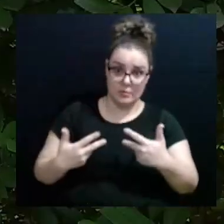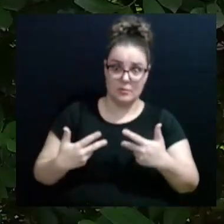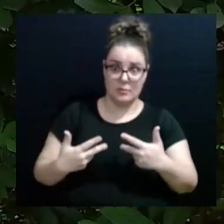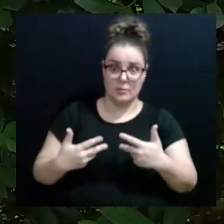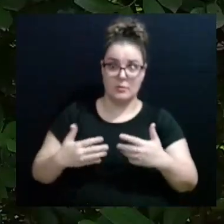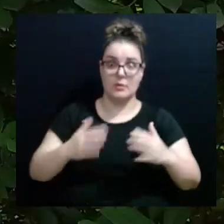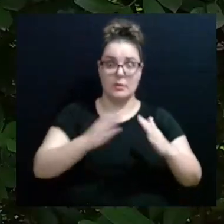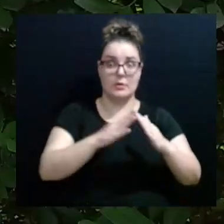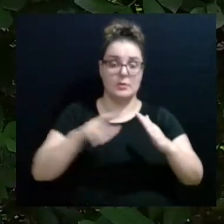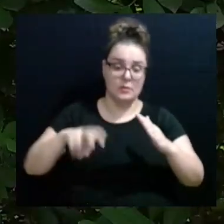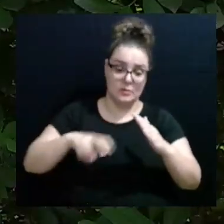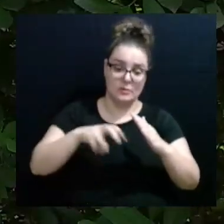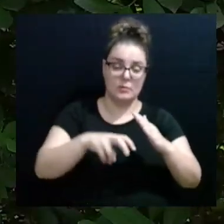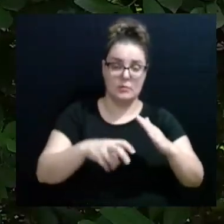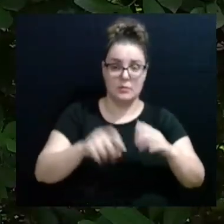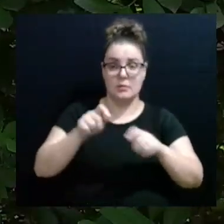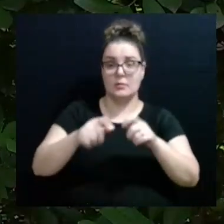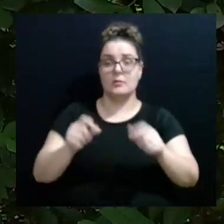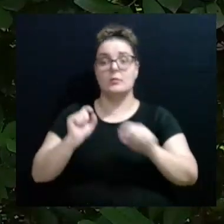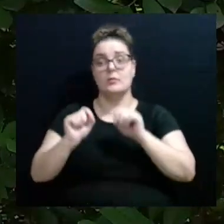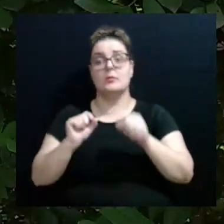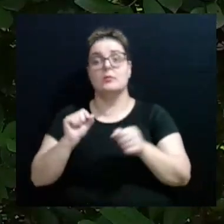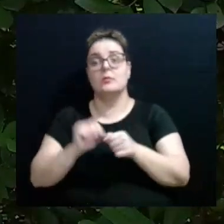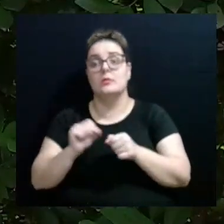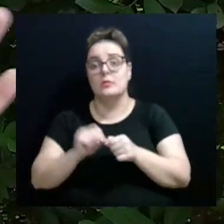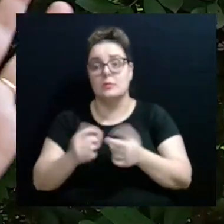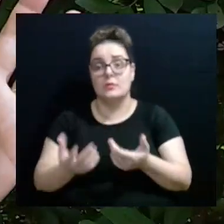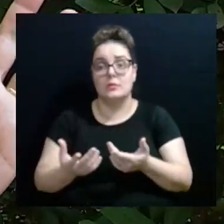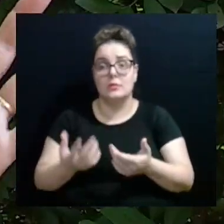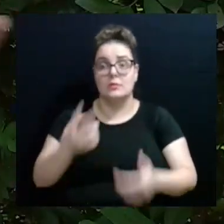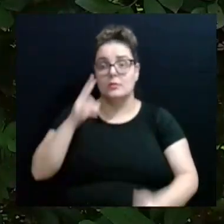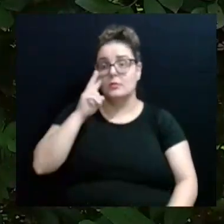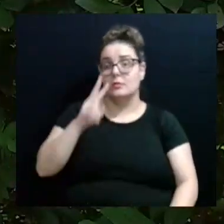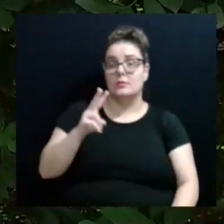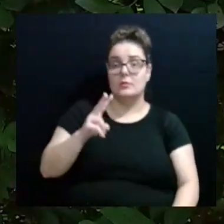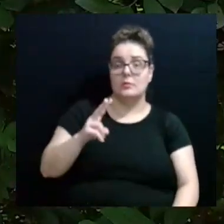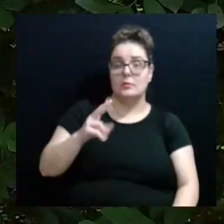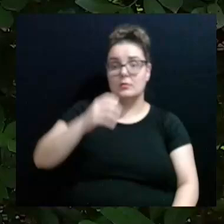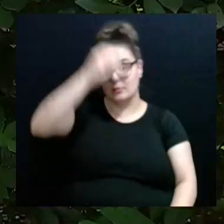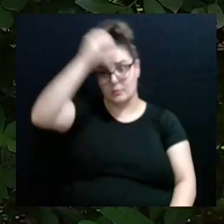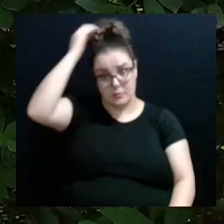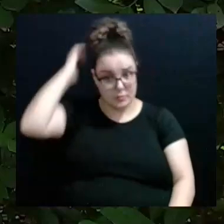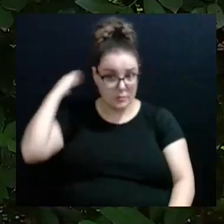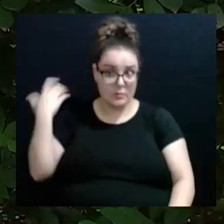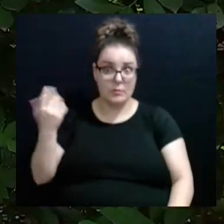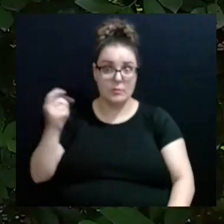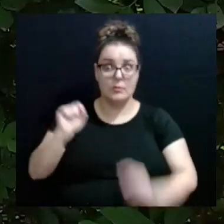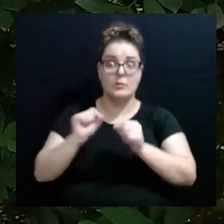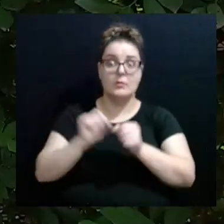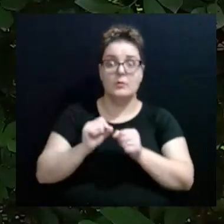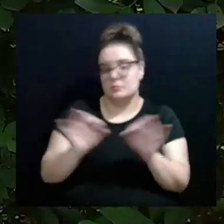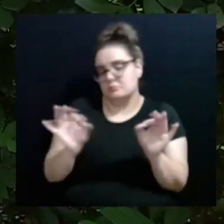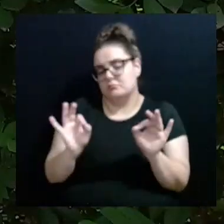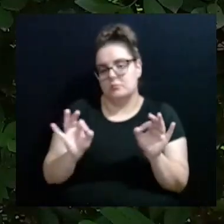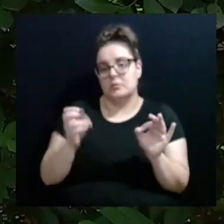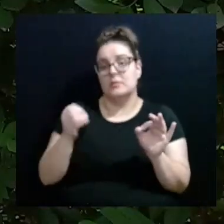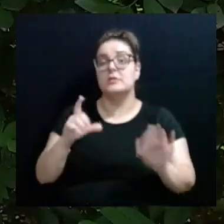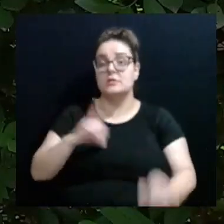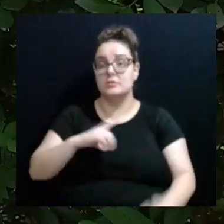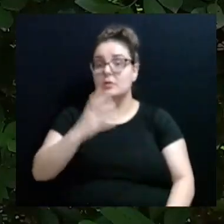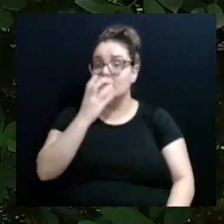E às vezes, o que eu faço se eu vir um saruê no meu quintal? Nada. Primeira coisa, se você tiver cachorro, se você está